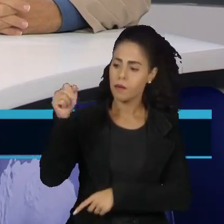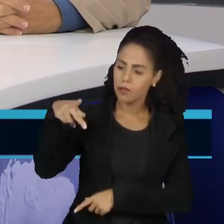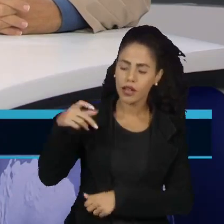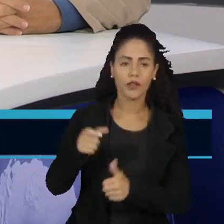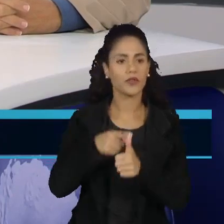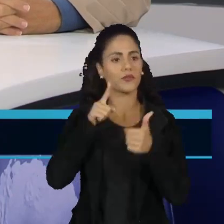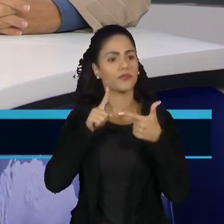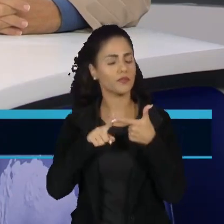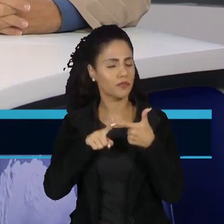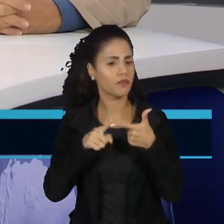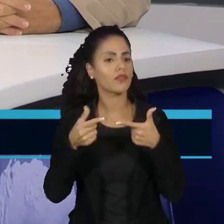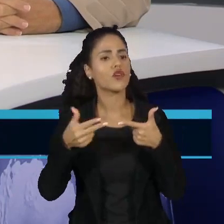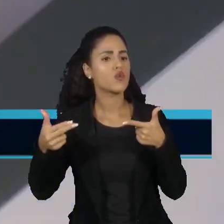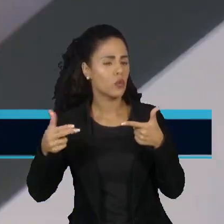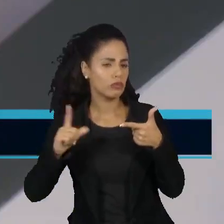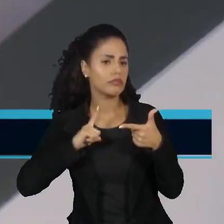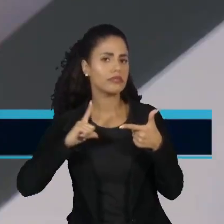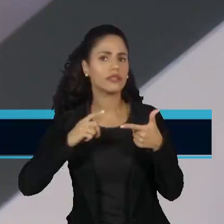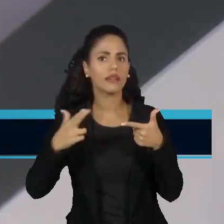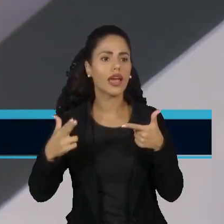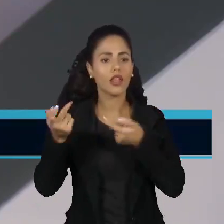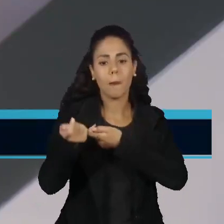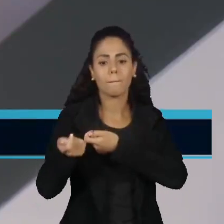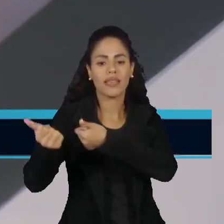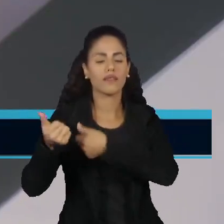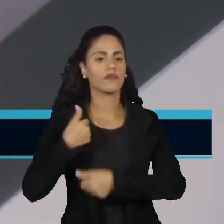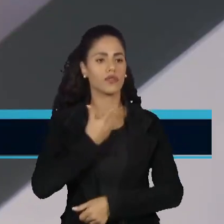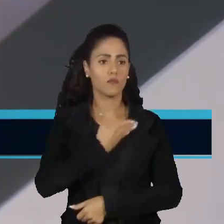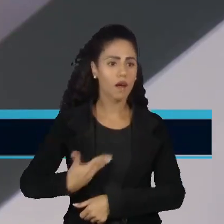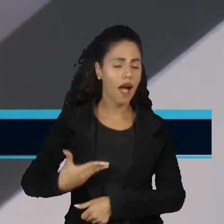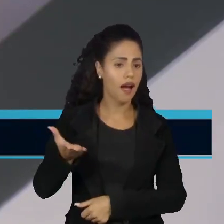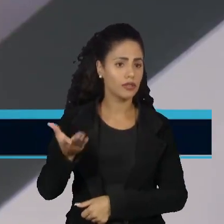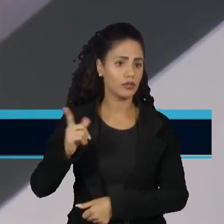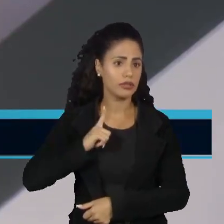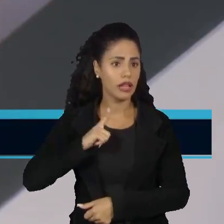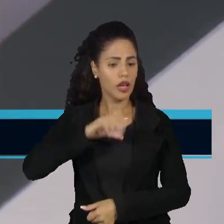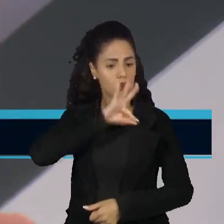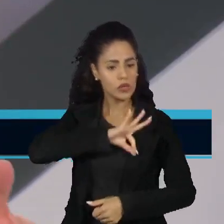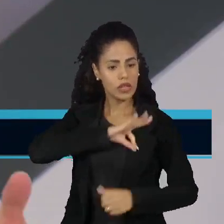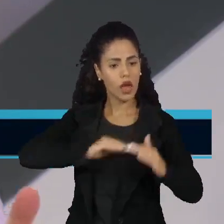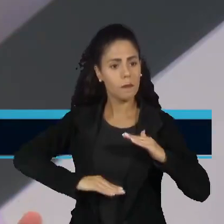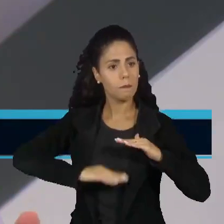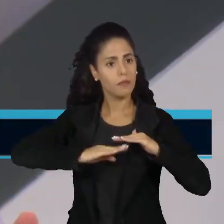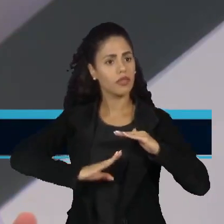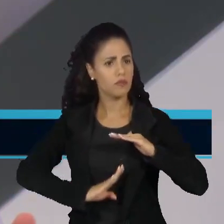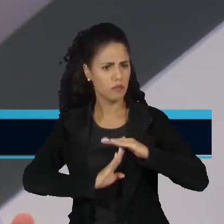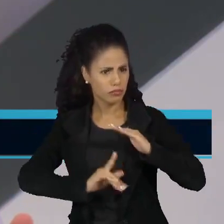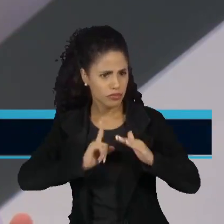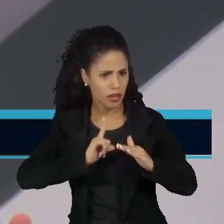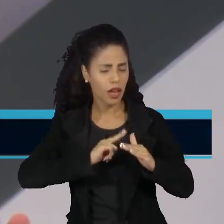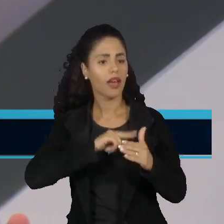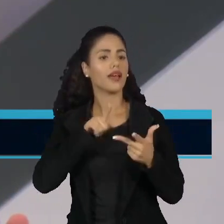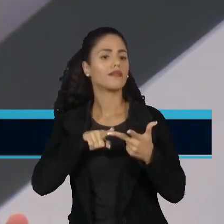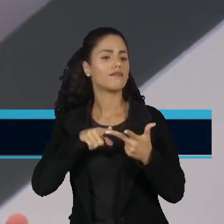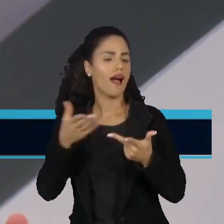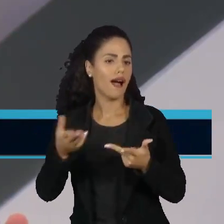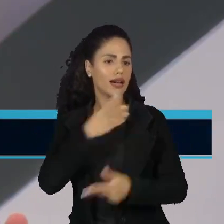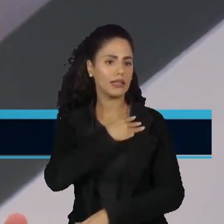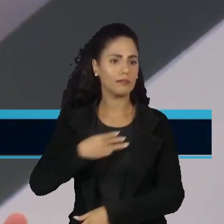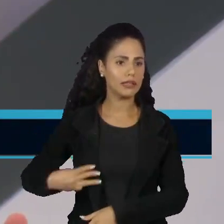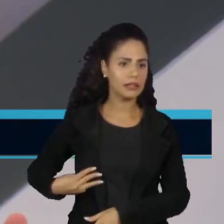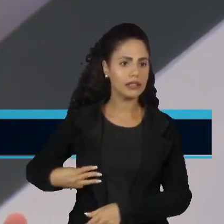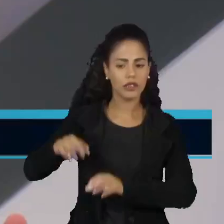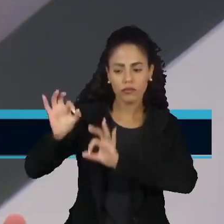indexação dos benefícios da Previdência ao salário mínimo, problema apontado pela ministra